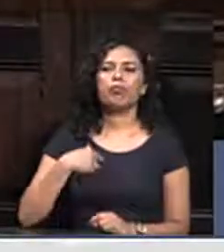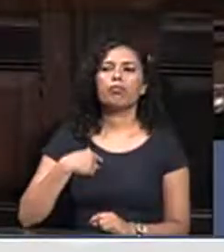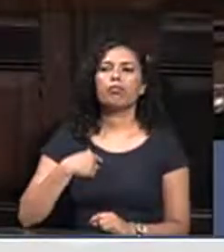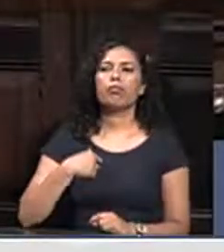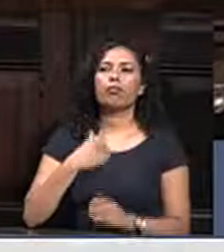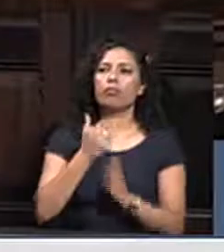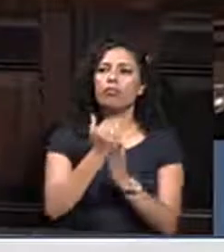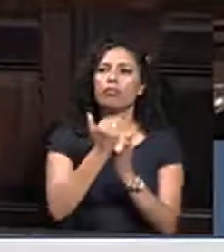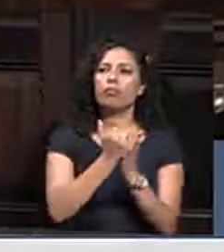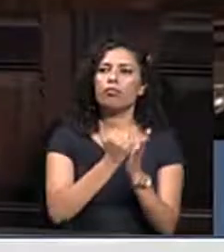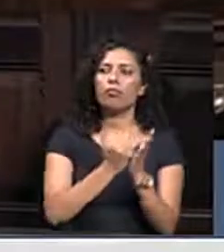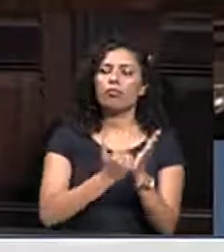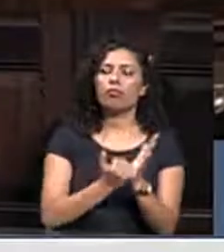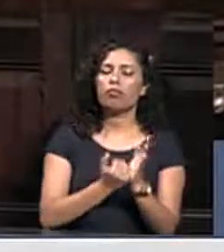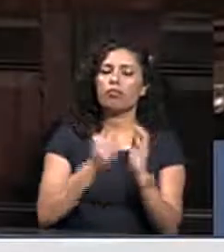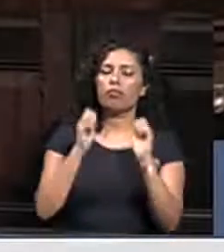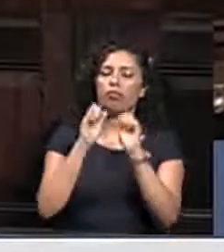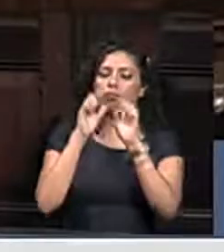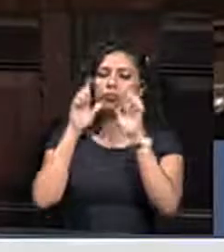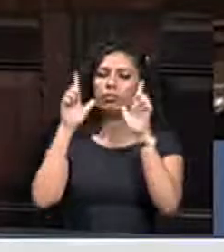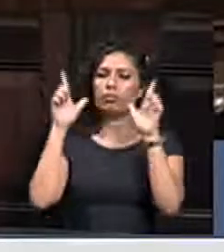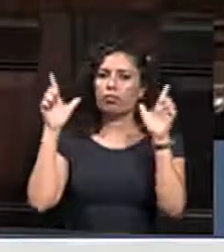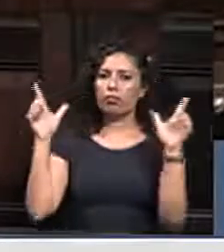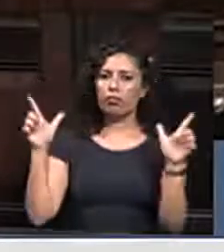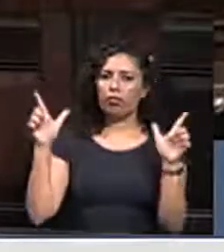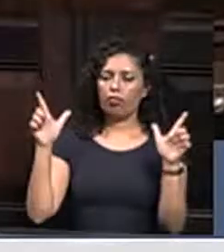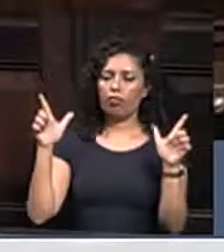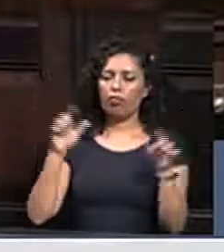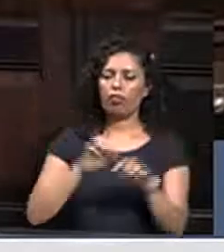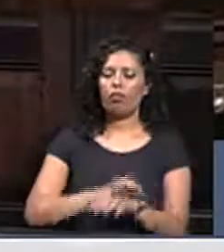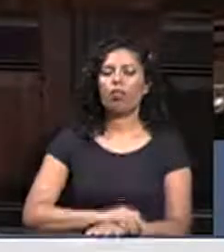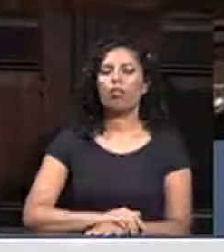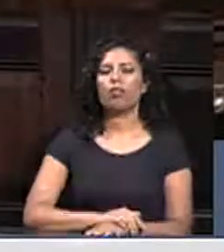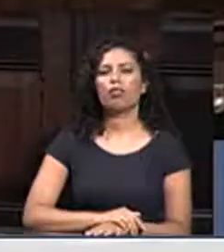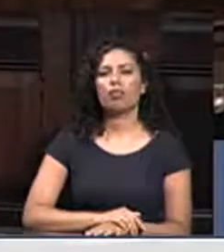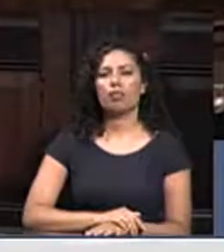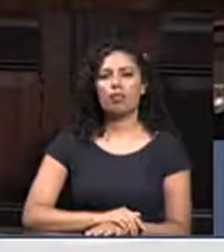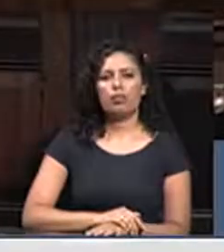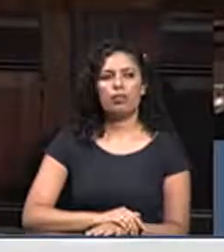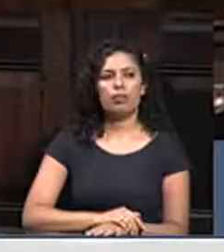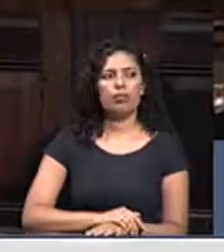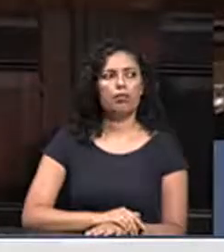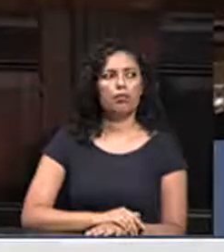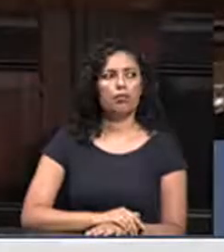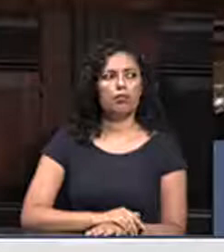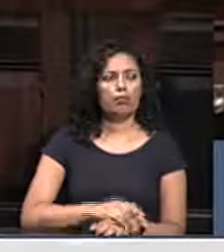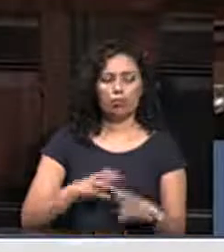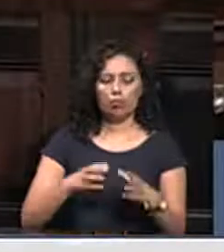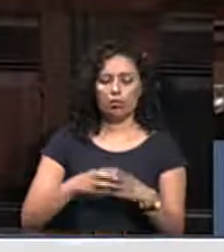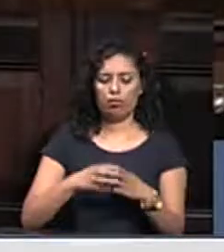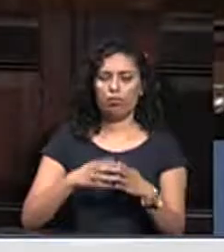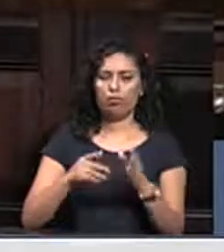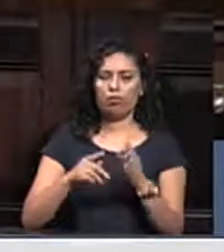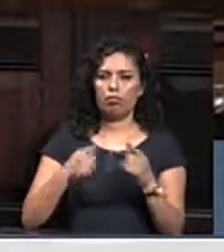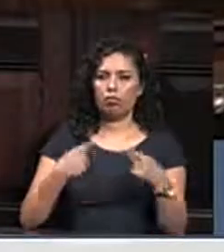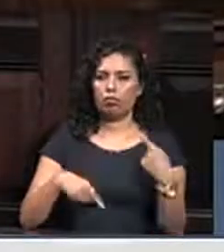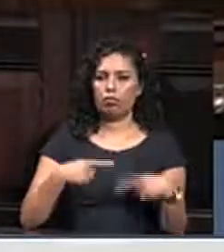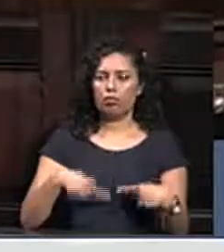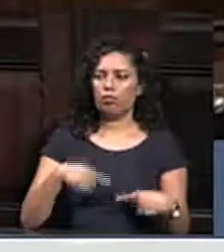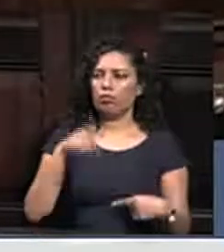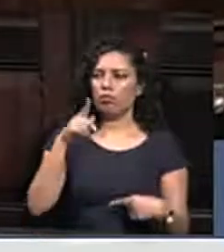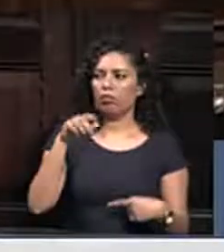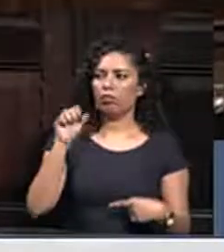de forma clara e insofismável. Que o PSDB,